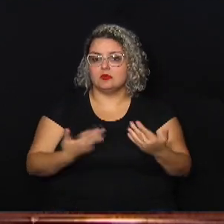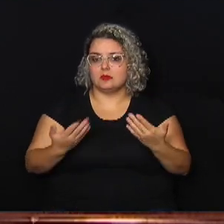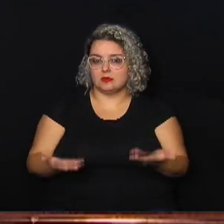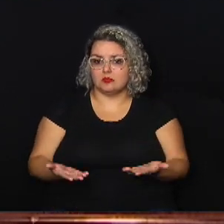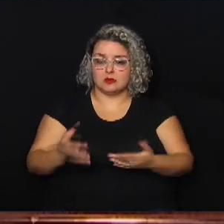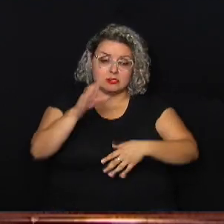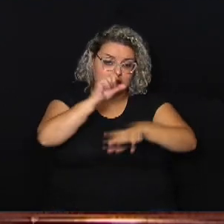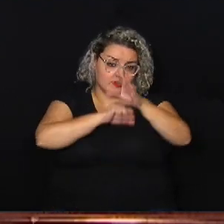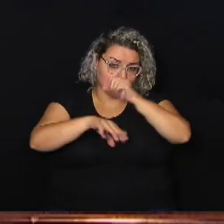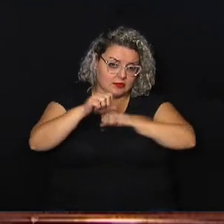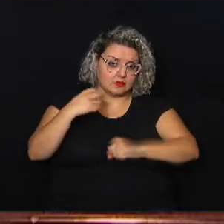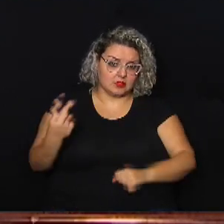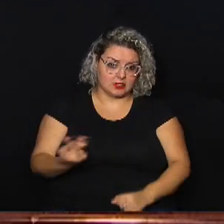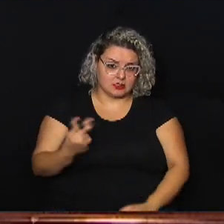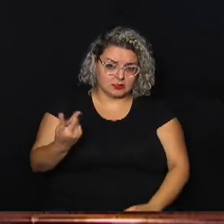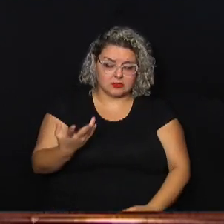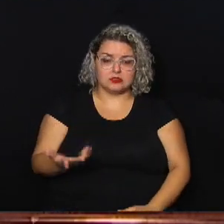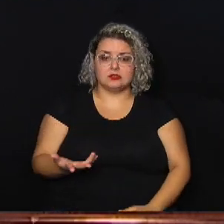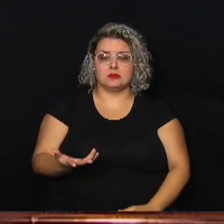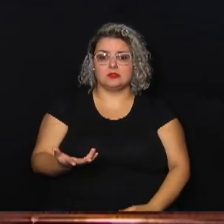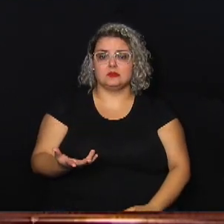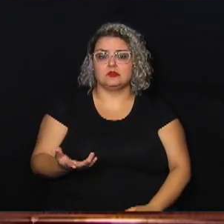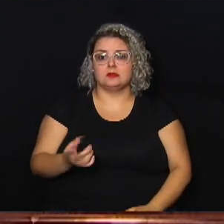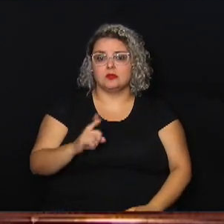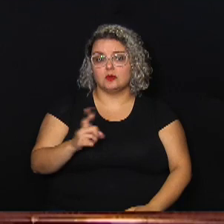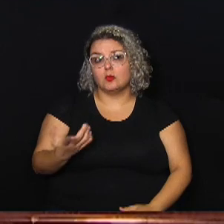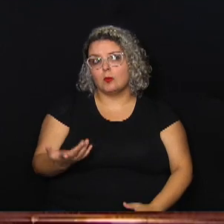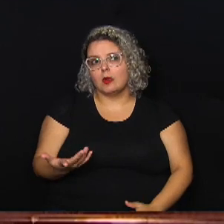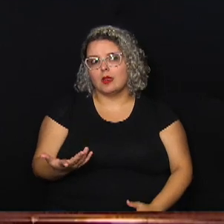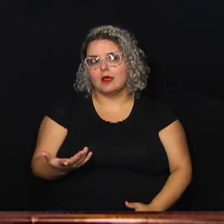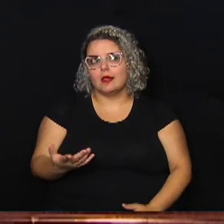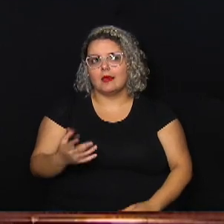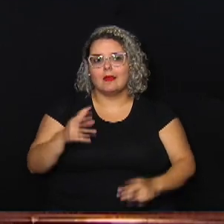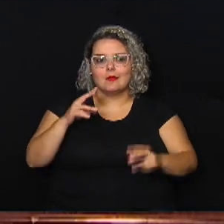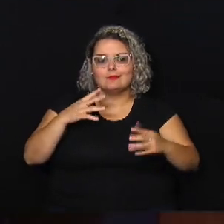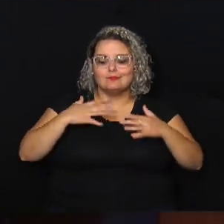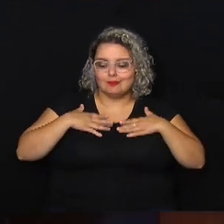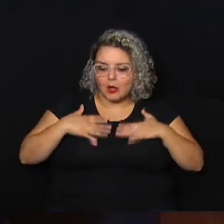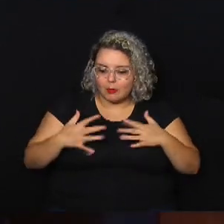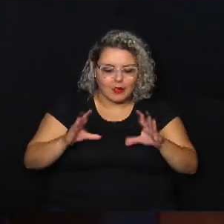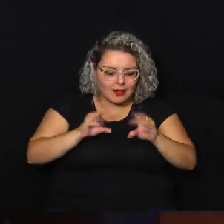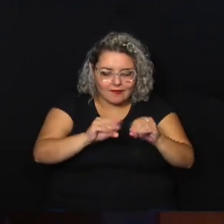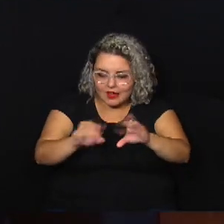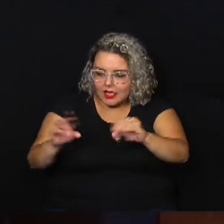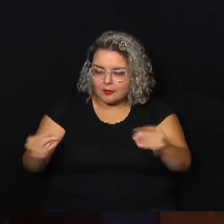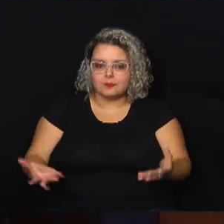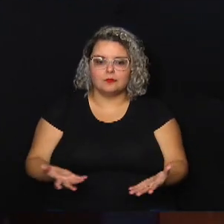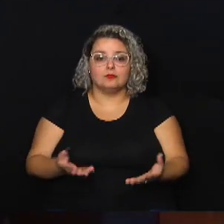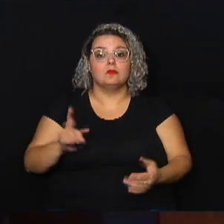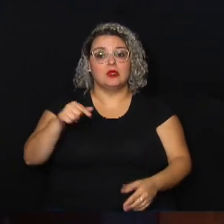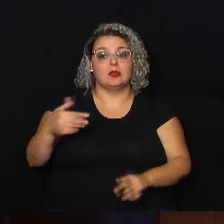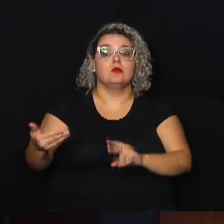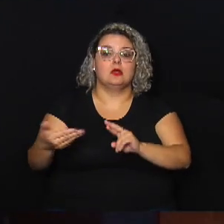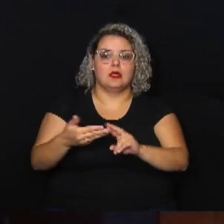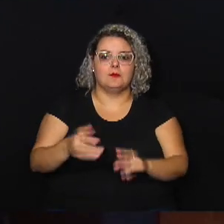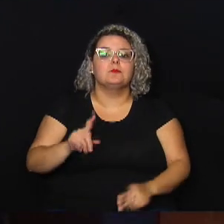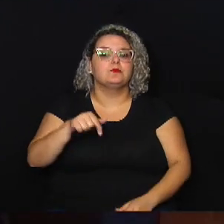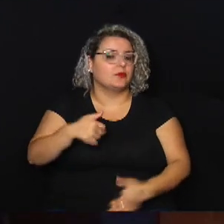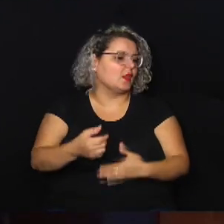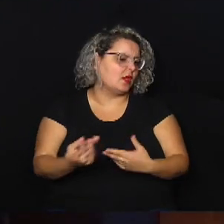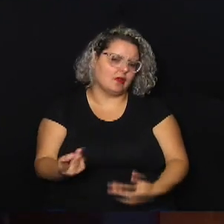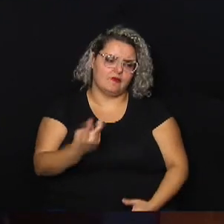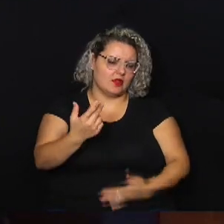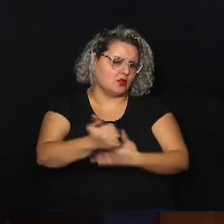aprendendo sobre valores, não só valores físicos, mas valores de o que representa isso. Valores né? morais,